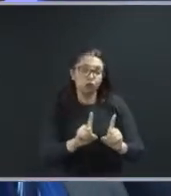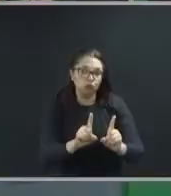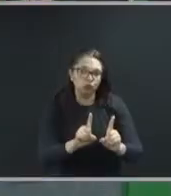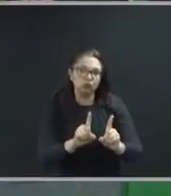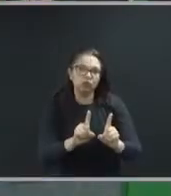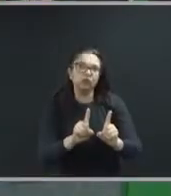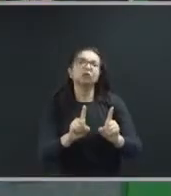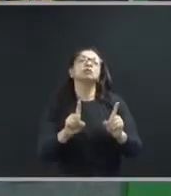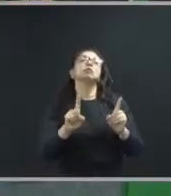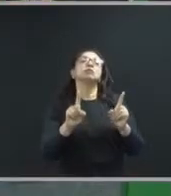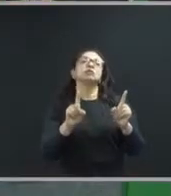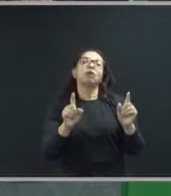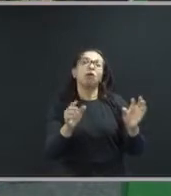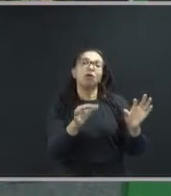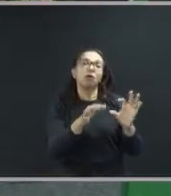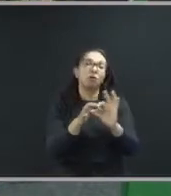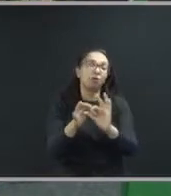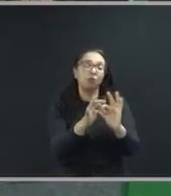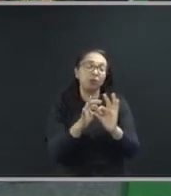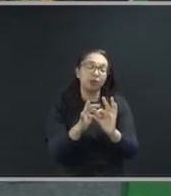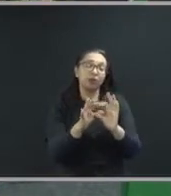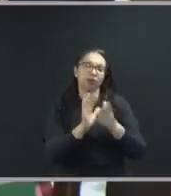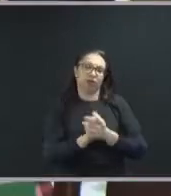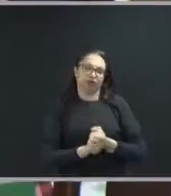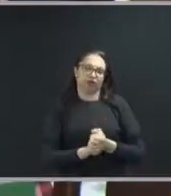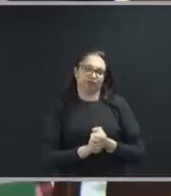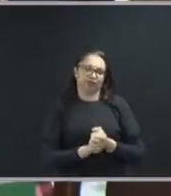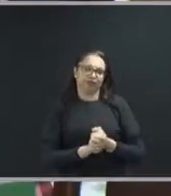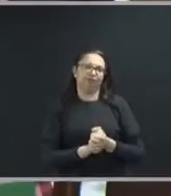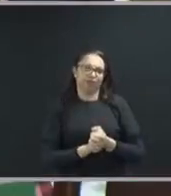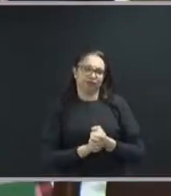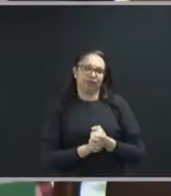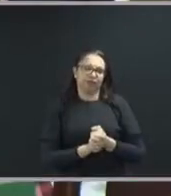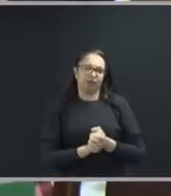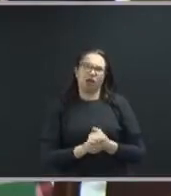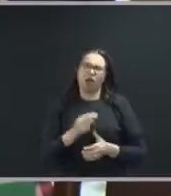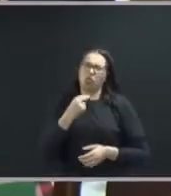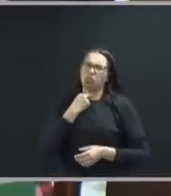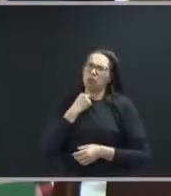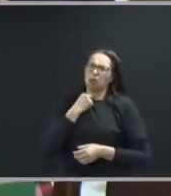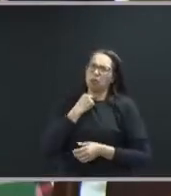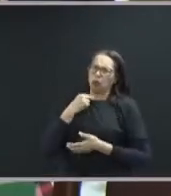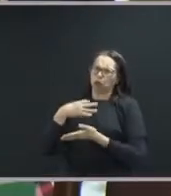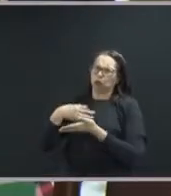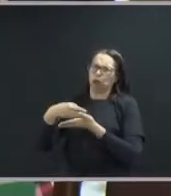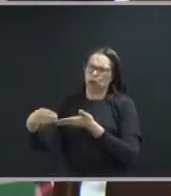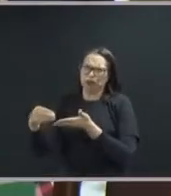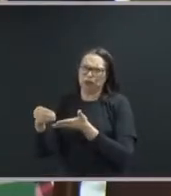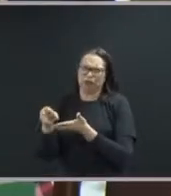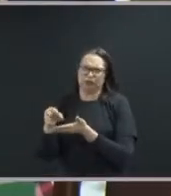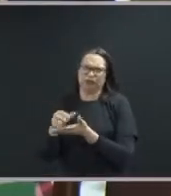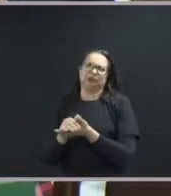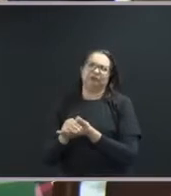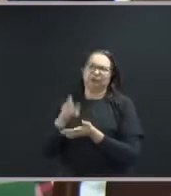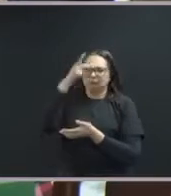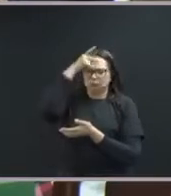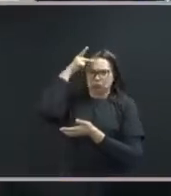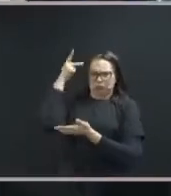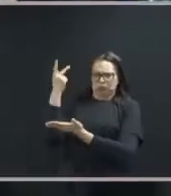acordo. Quem dá atenção para tribuloso é tribuloso tanto quanto. É só questão de